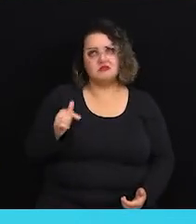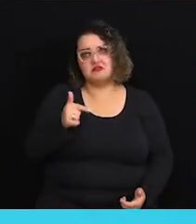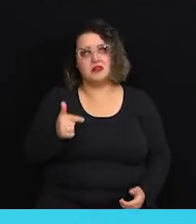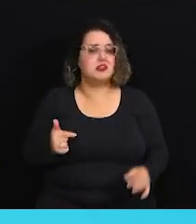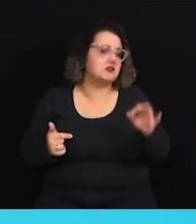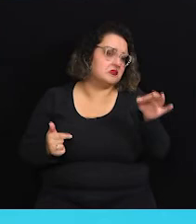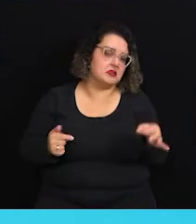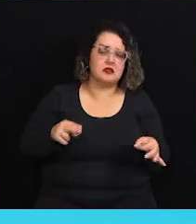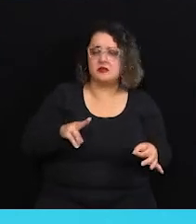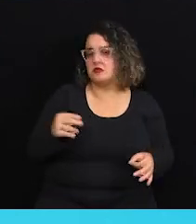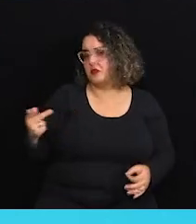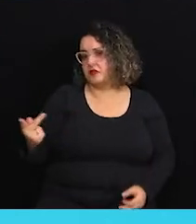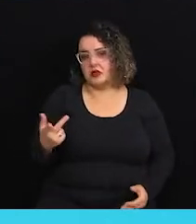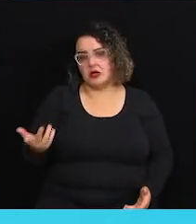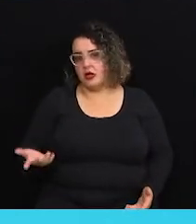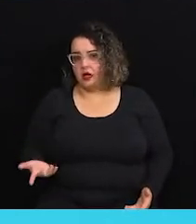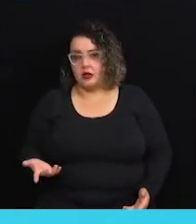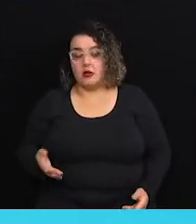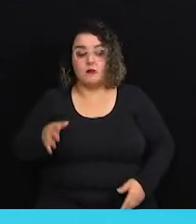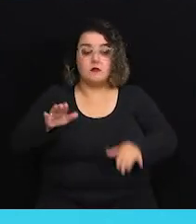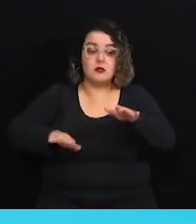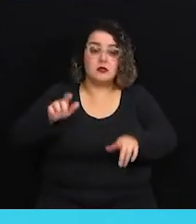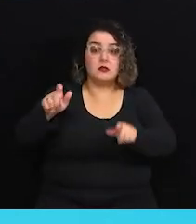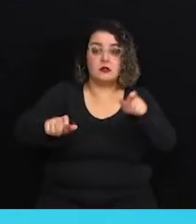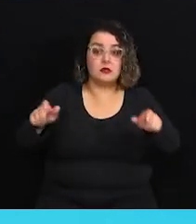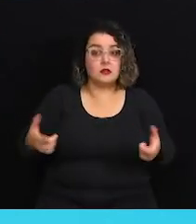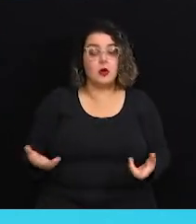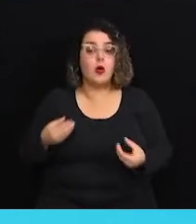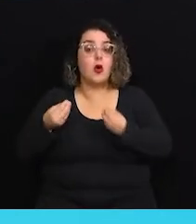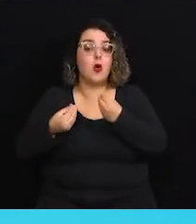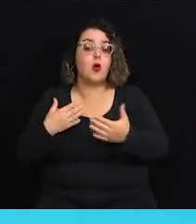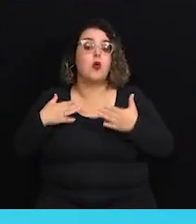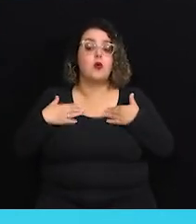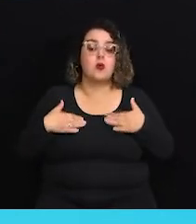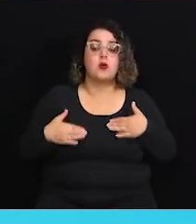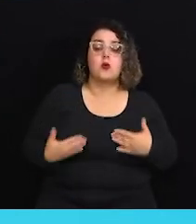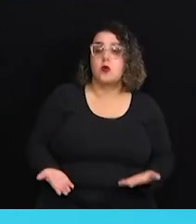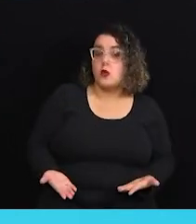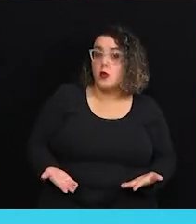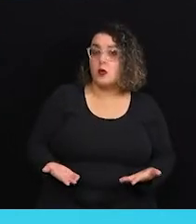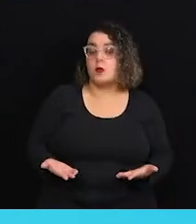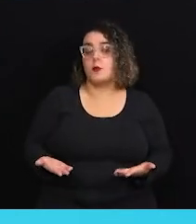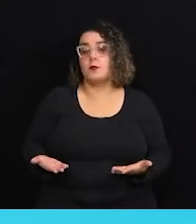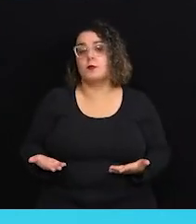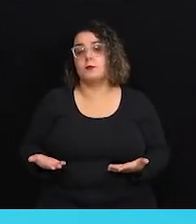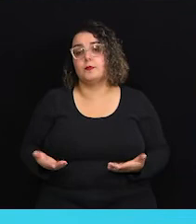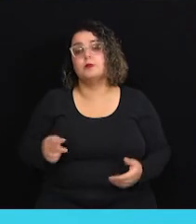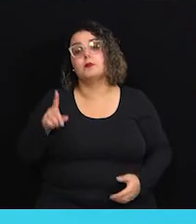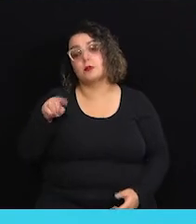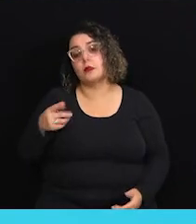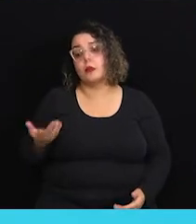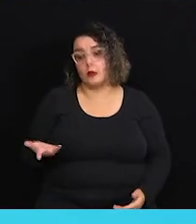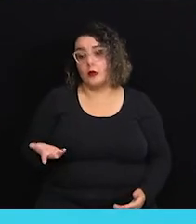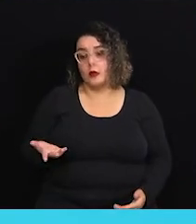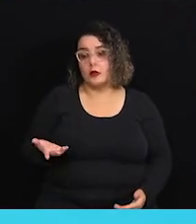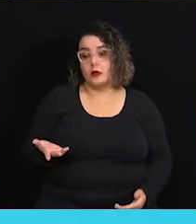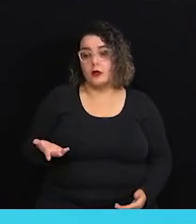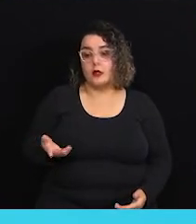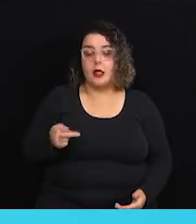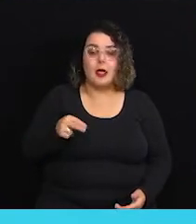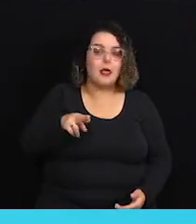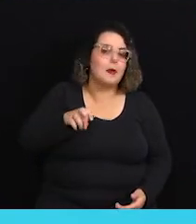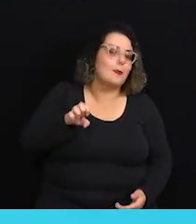certo ou errado, depende da pessoa, depende de como aquela pessoa reage, do organismo dela. Então,